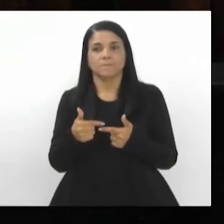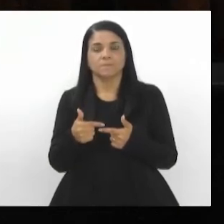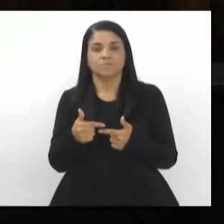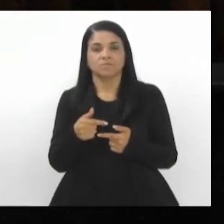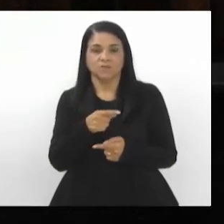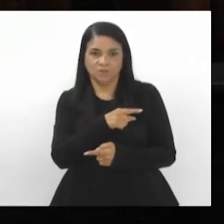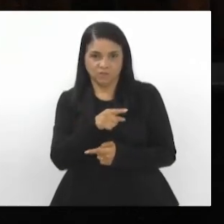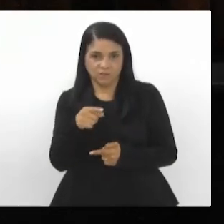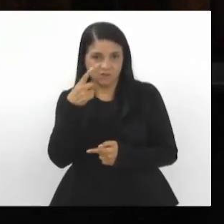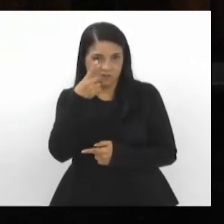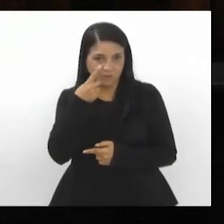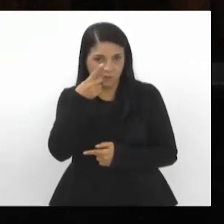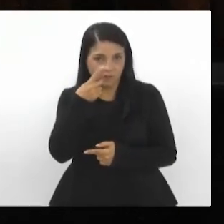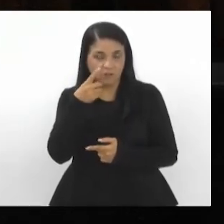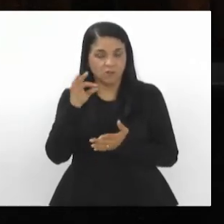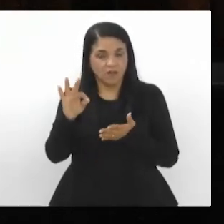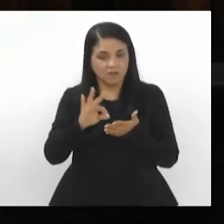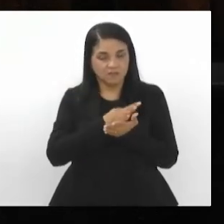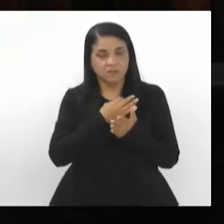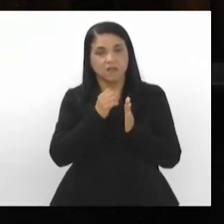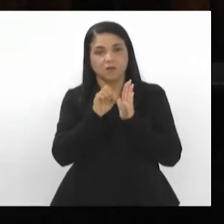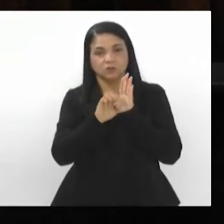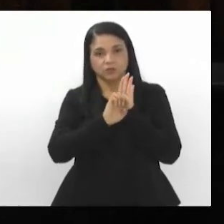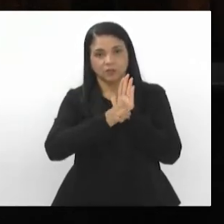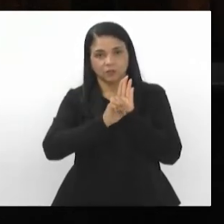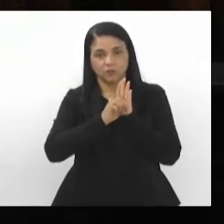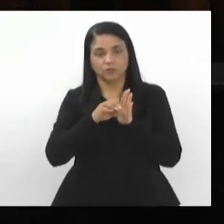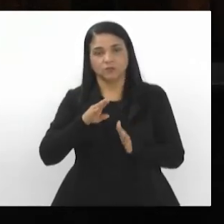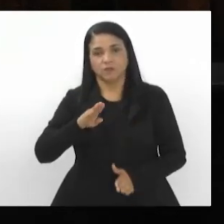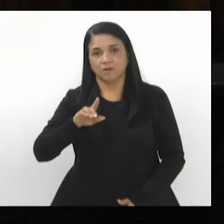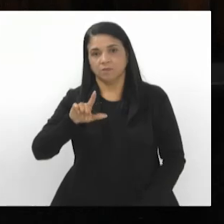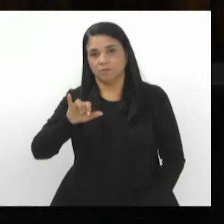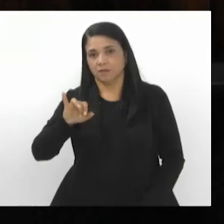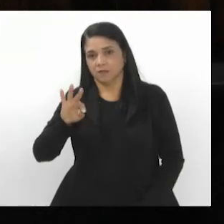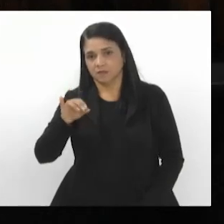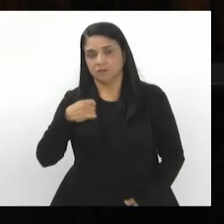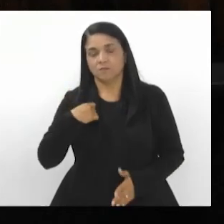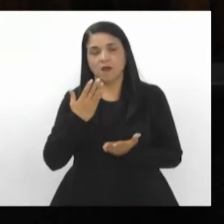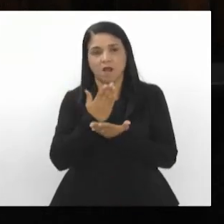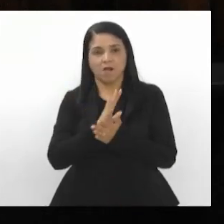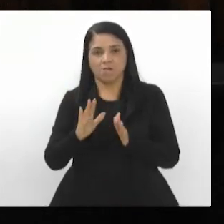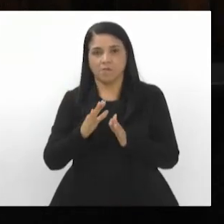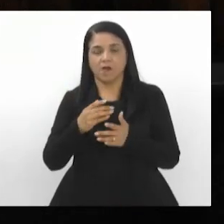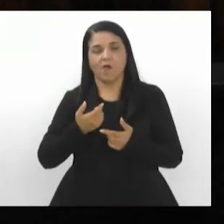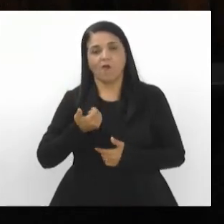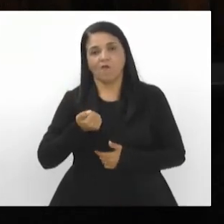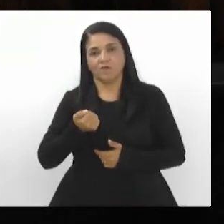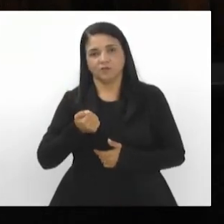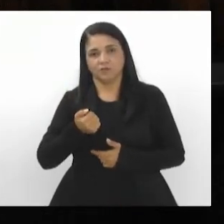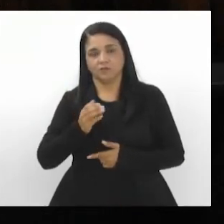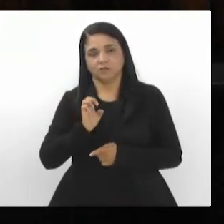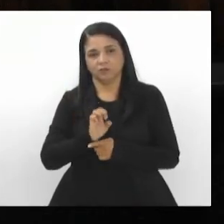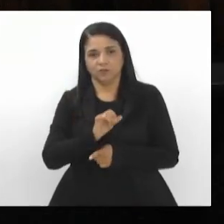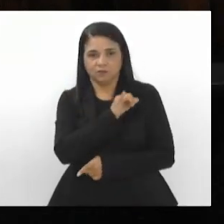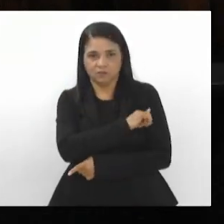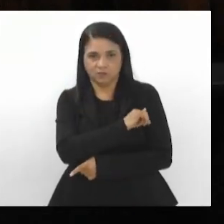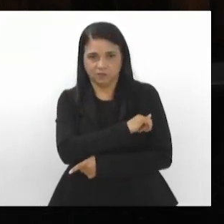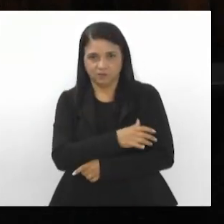a assinar logo esse Estatuto da Blitz para a gente acabar com essa covardia que vem acontecendo no estado do Rio de Janeiro.